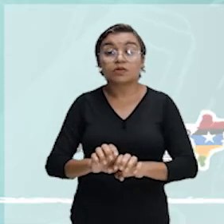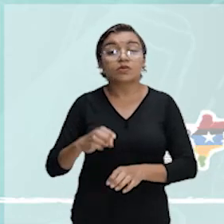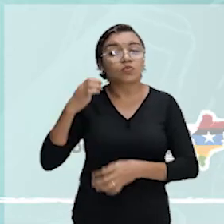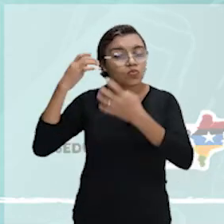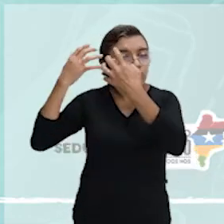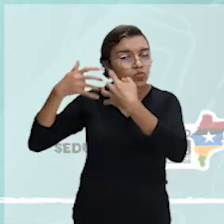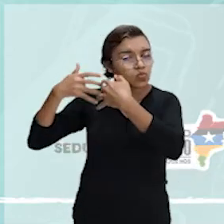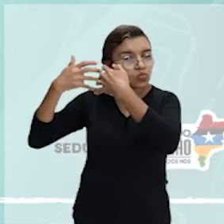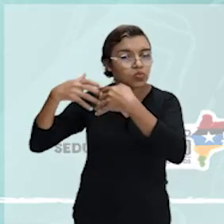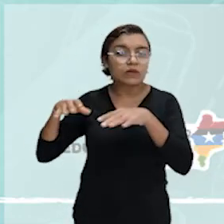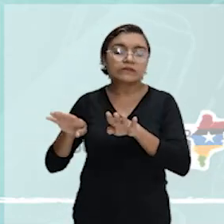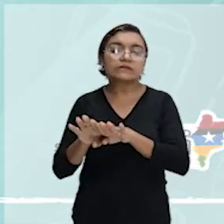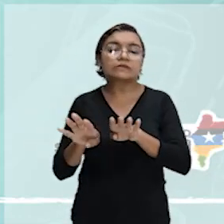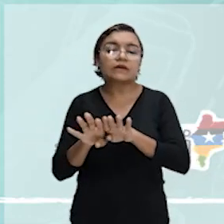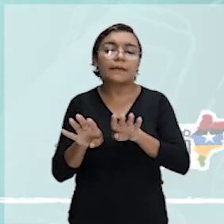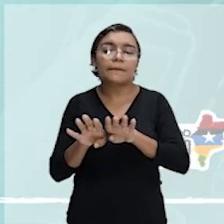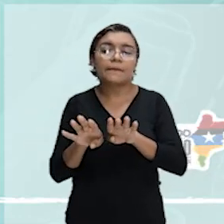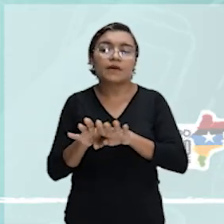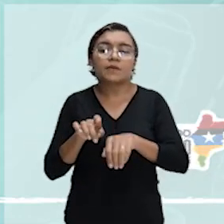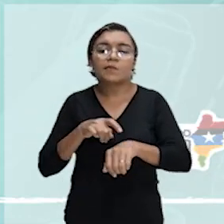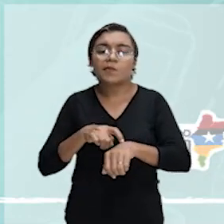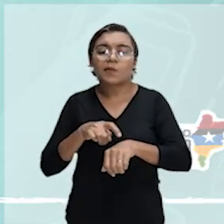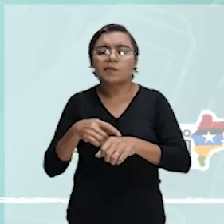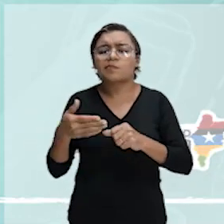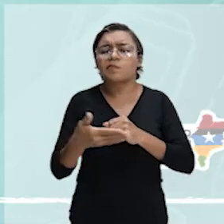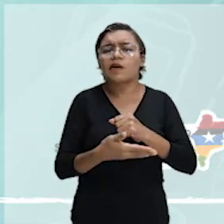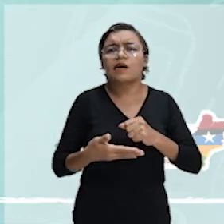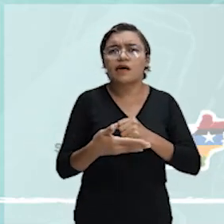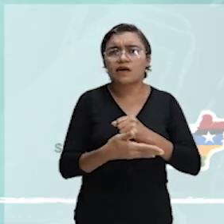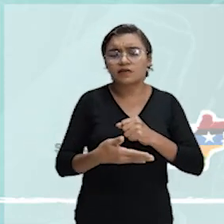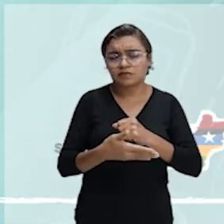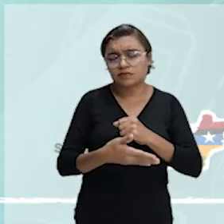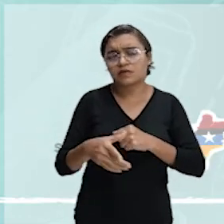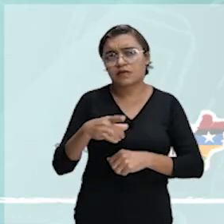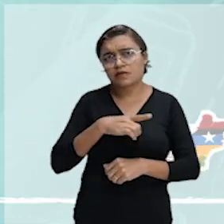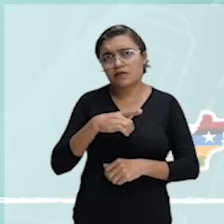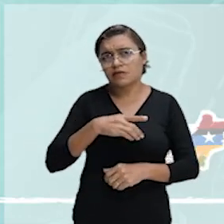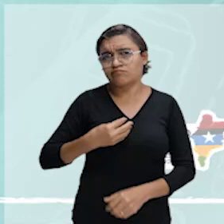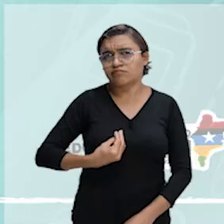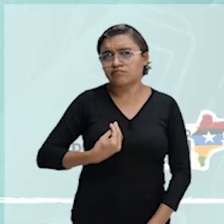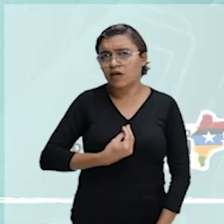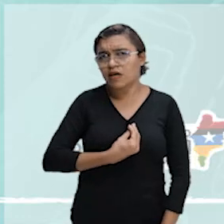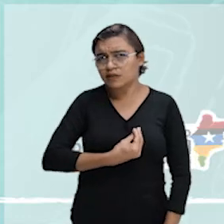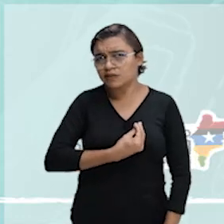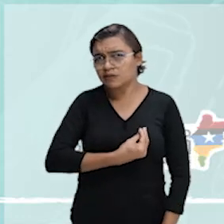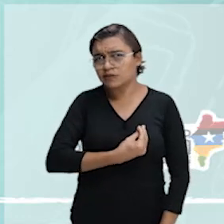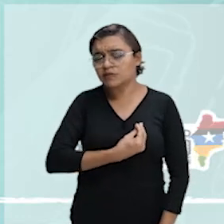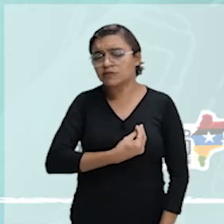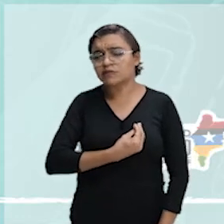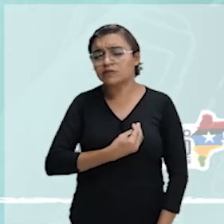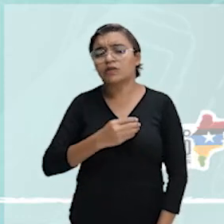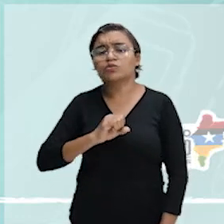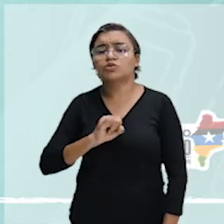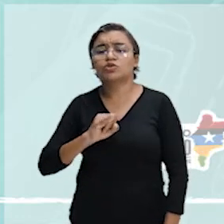silogismo e das condições básicas para a existência de um silogismo, correto? Qual é?